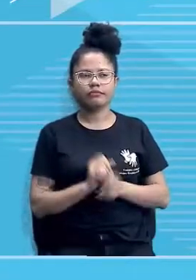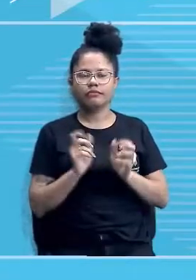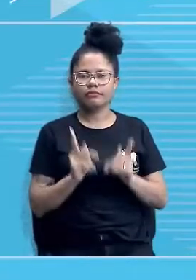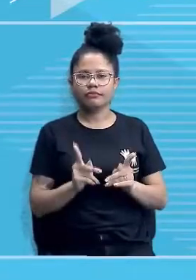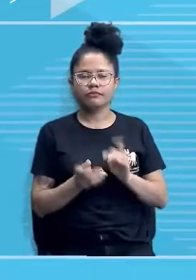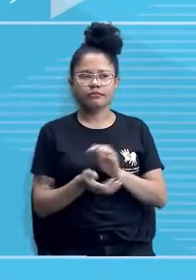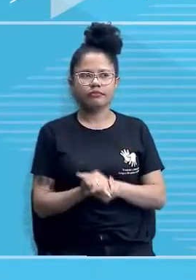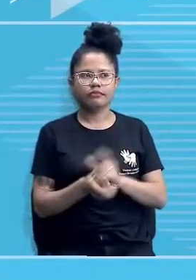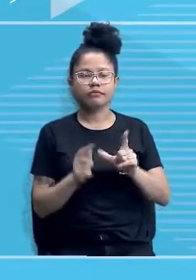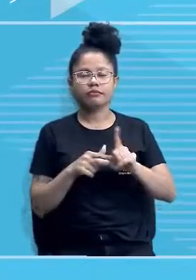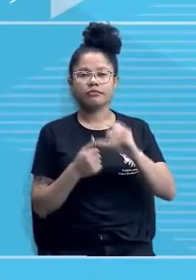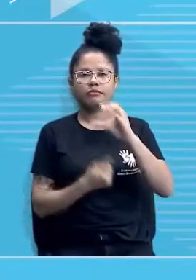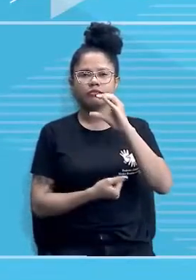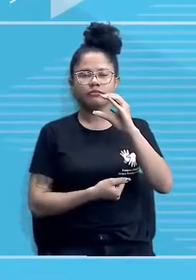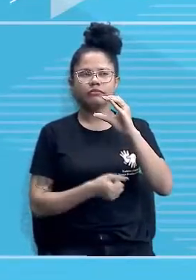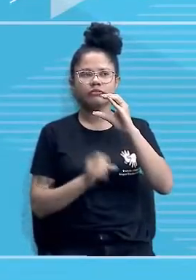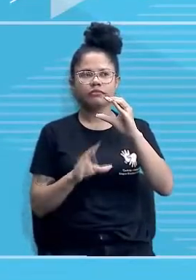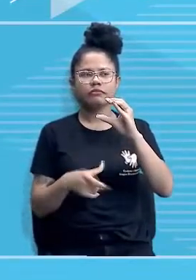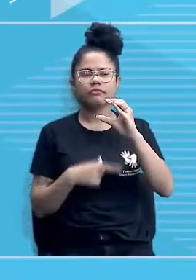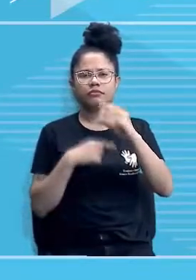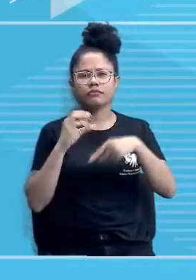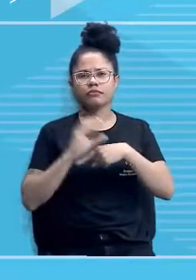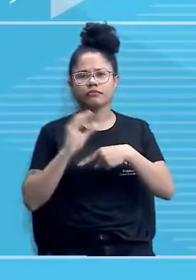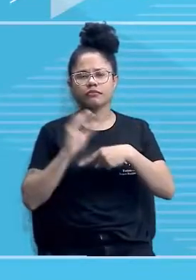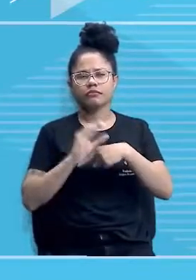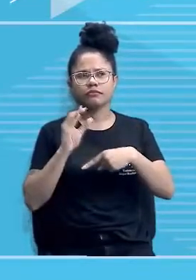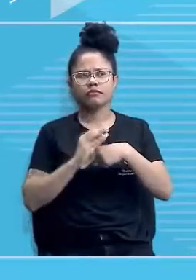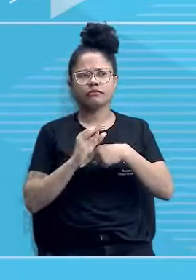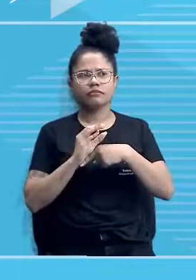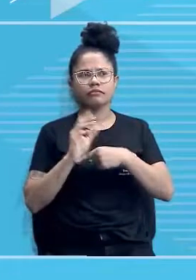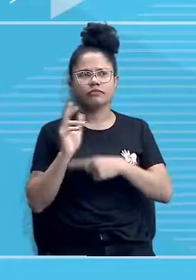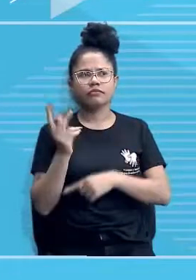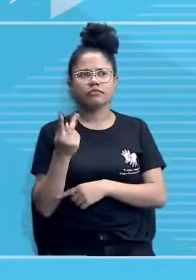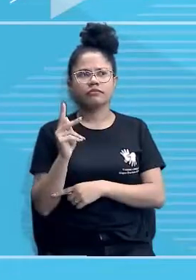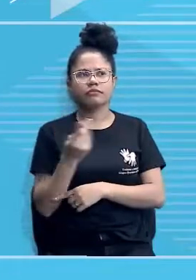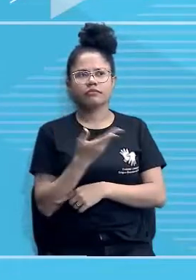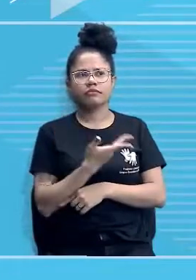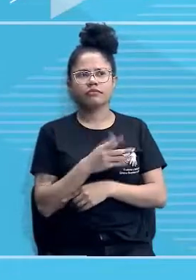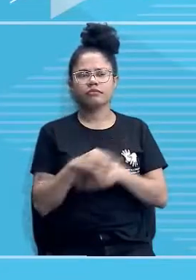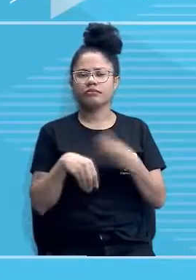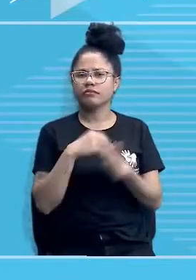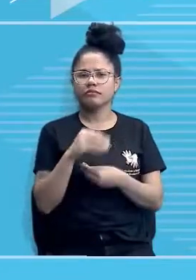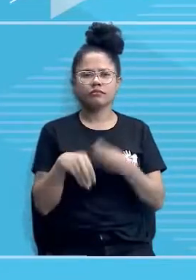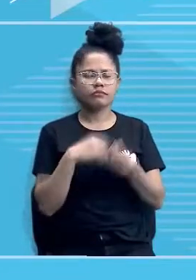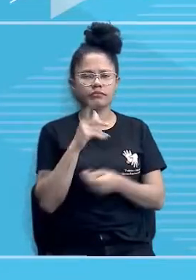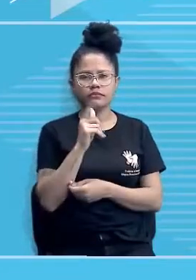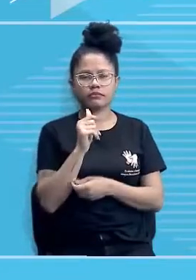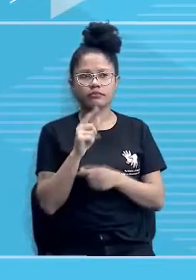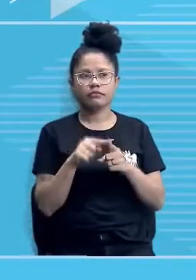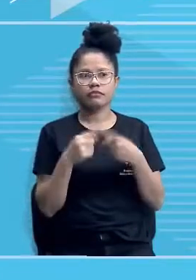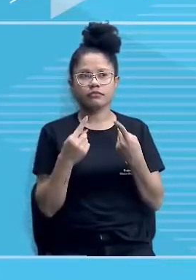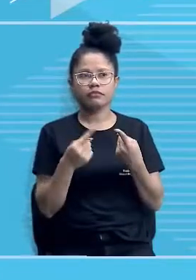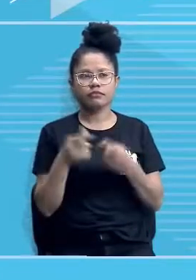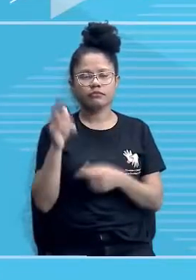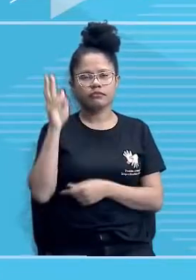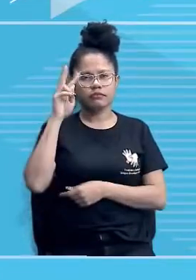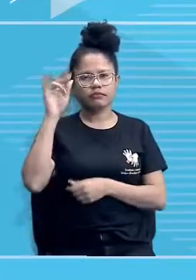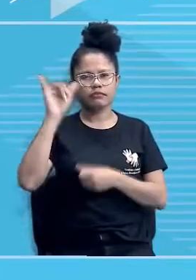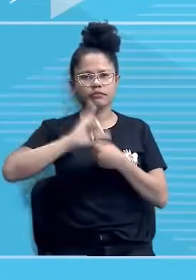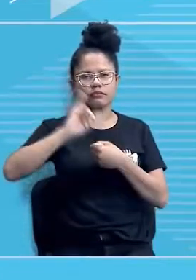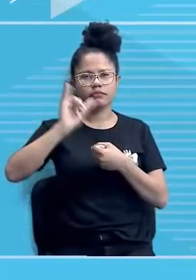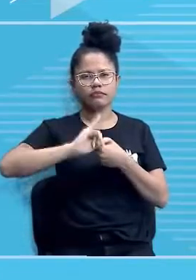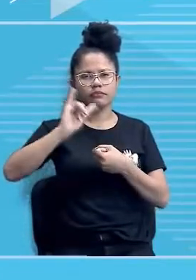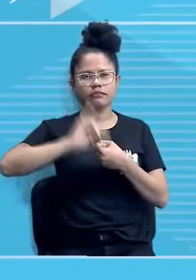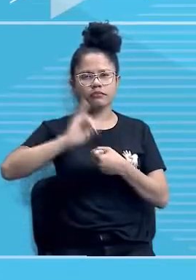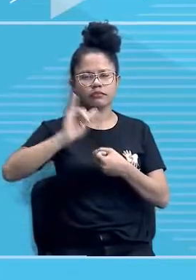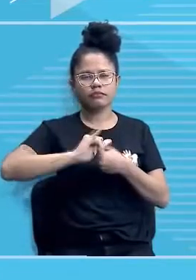certo a letra C só tem carbono e hidrogênio nenhum hidrocarboneto e se mistura com água mas tá lembrado de petróleo petróleo